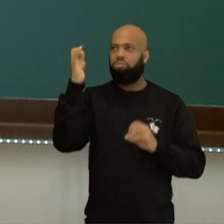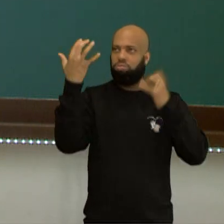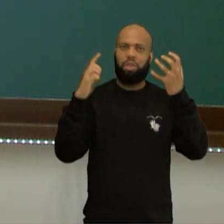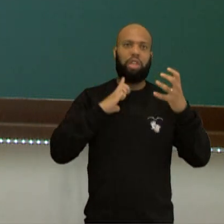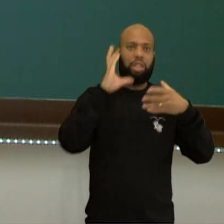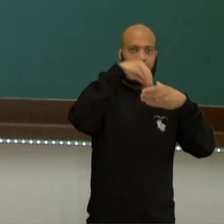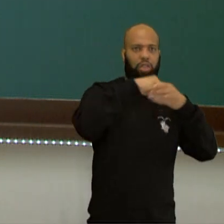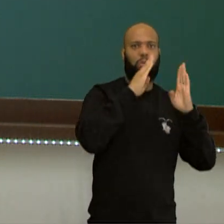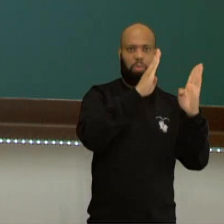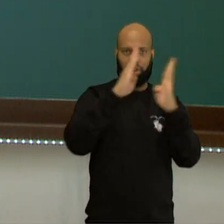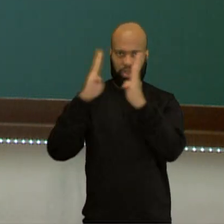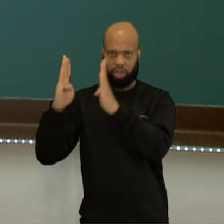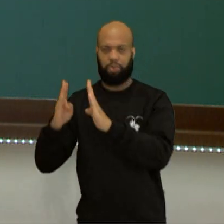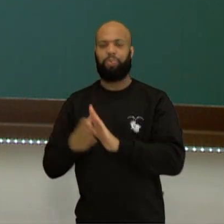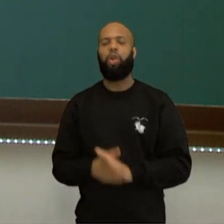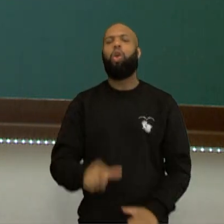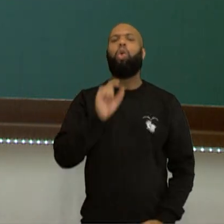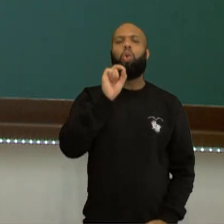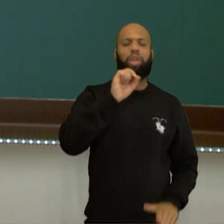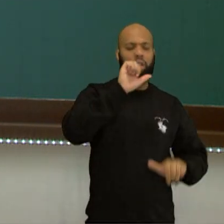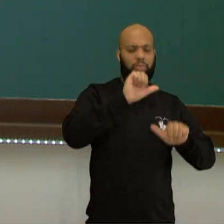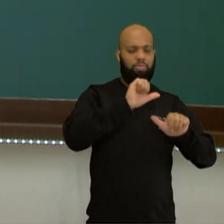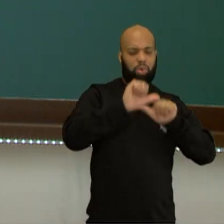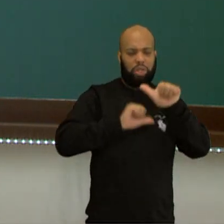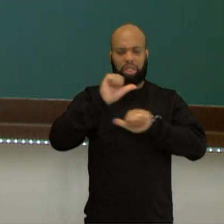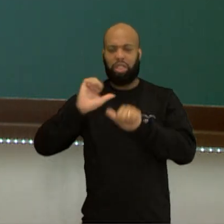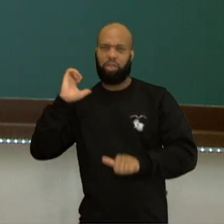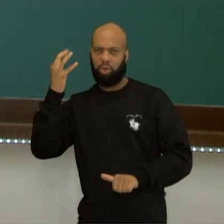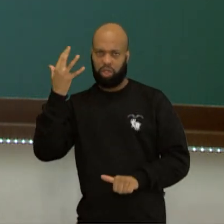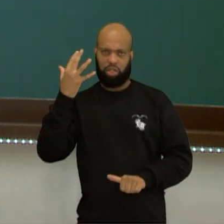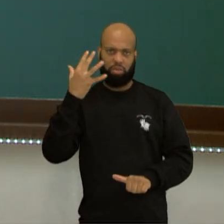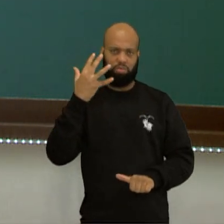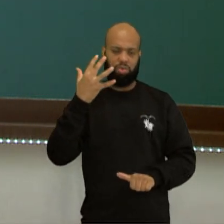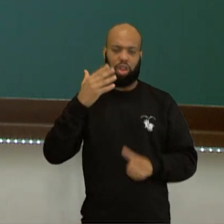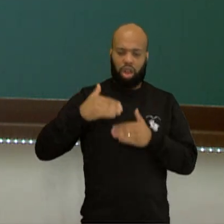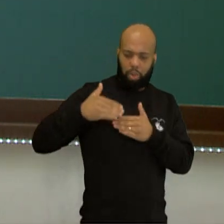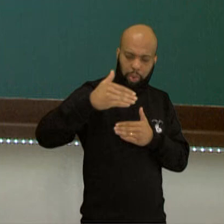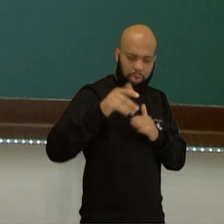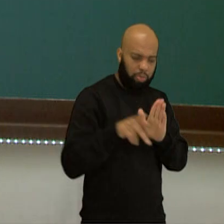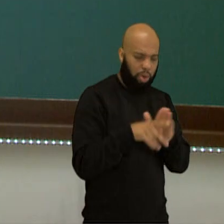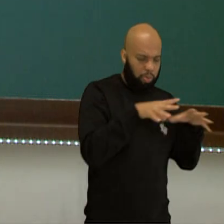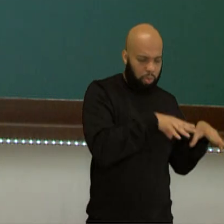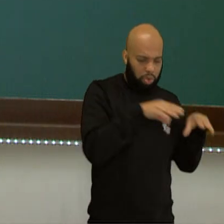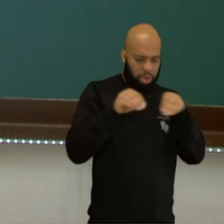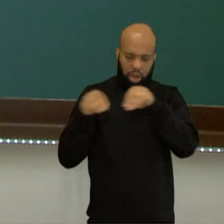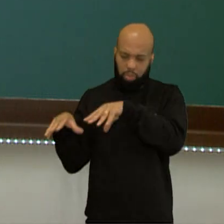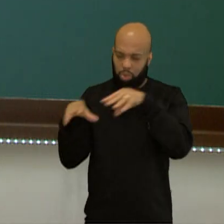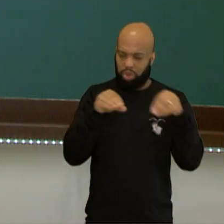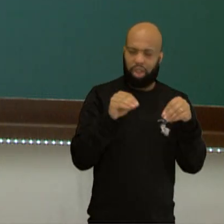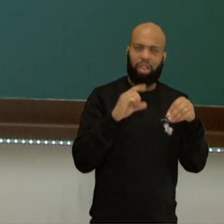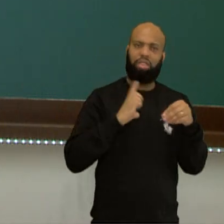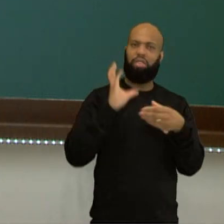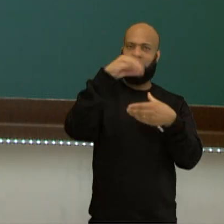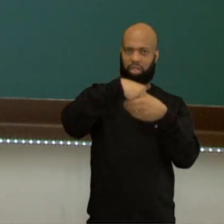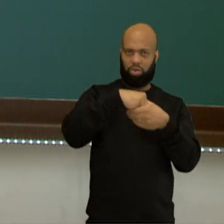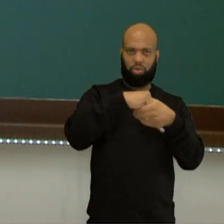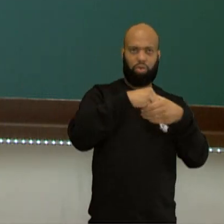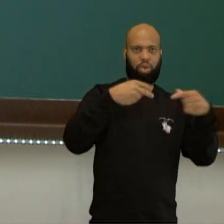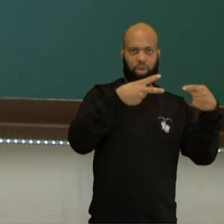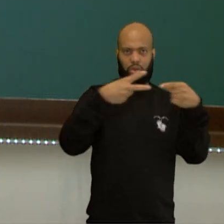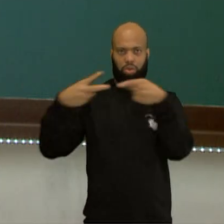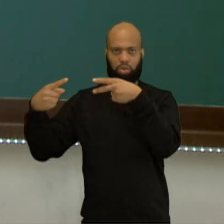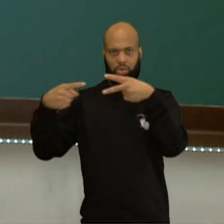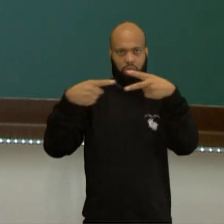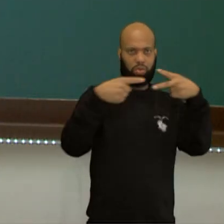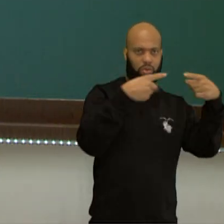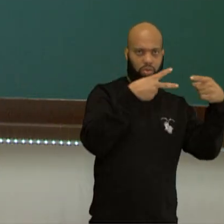as mudanças aconteceram a partir dos movimentos migratórios internos. Essa movimentação de